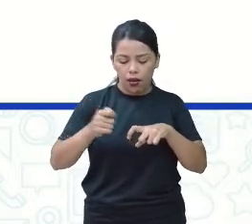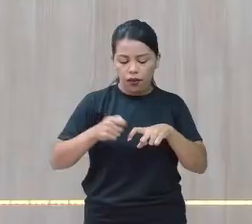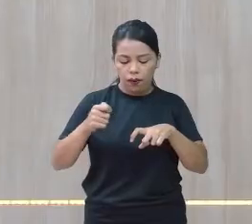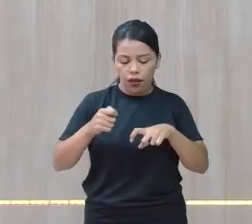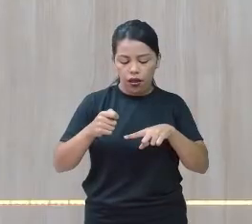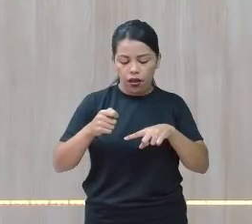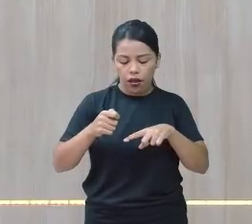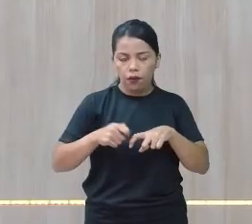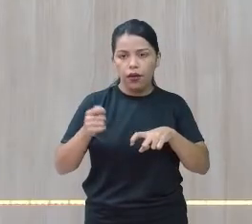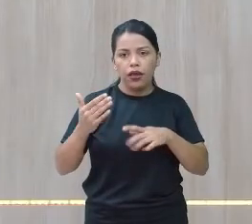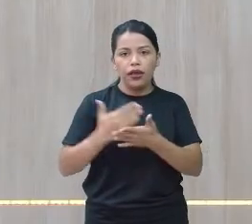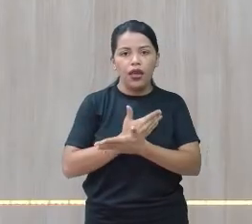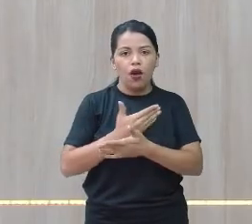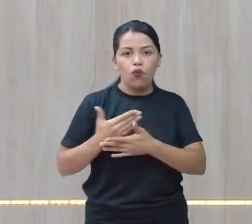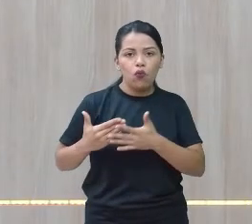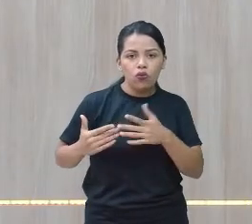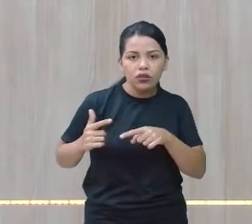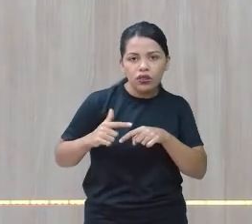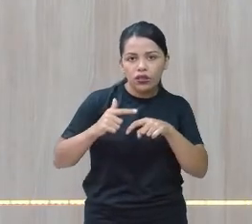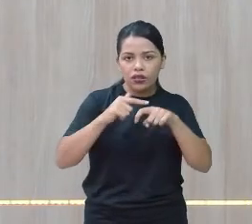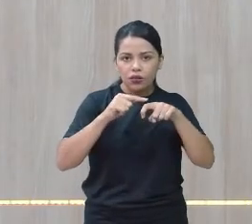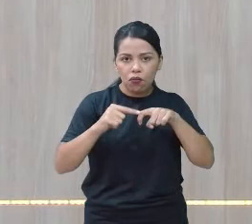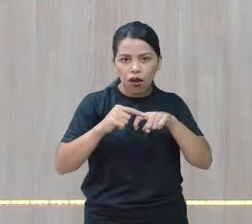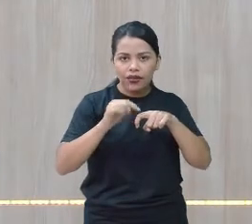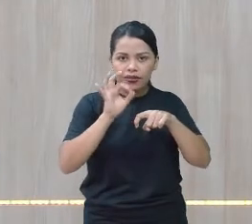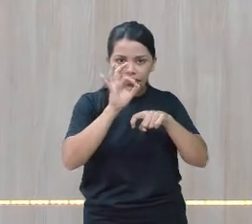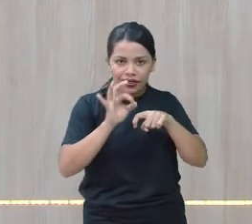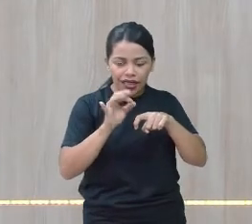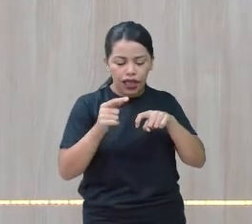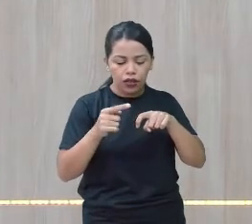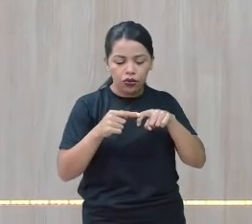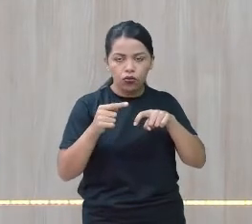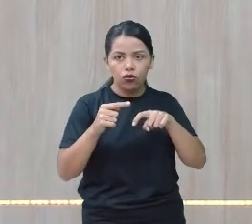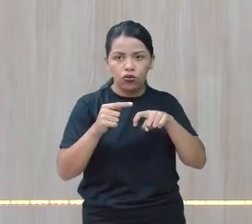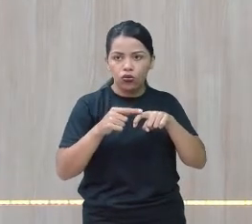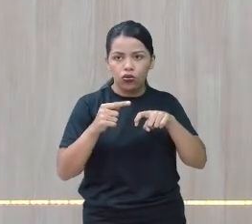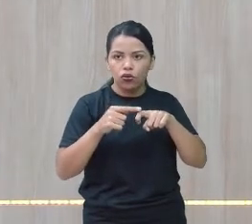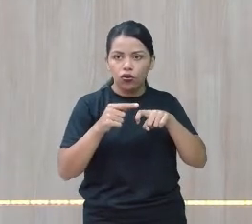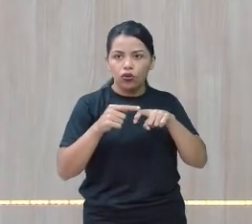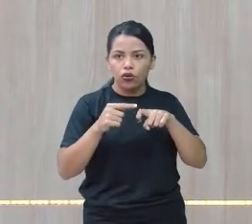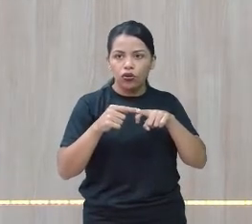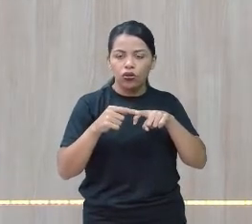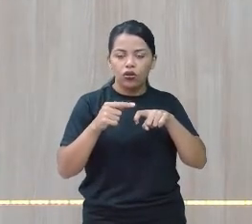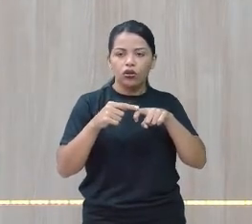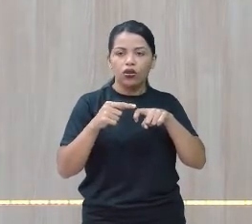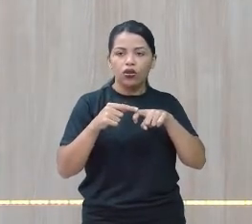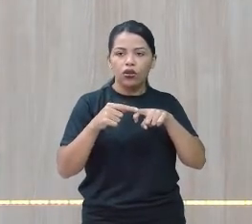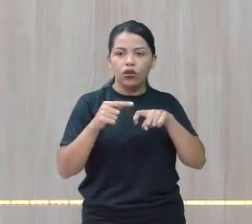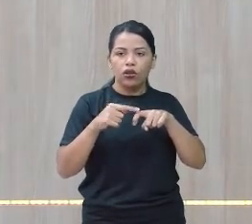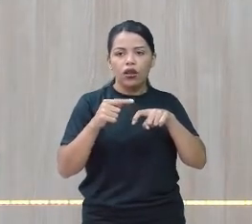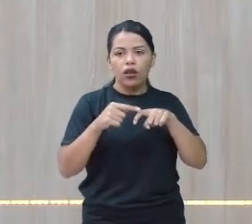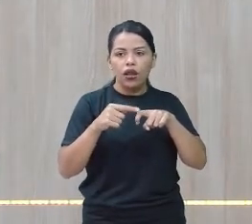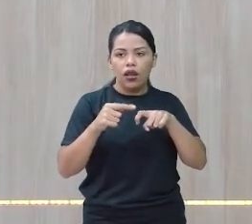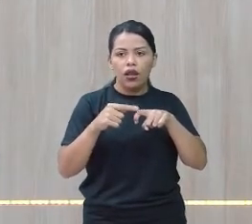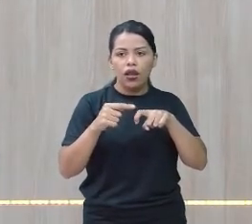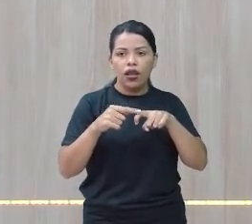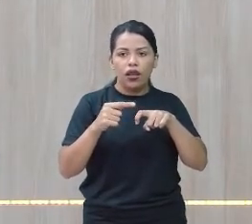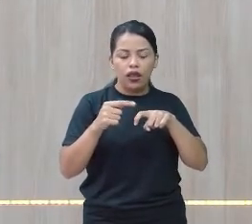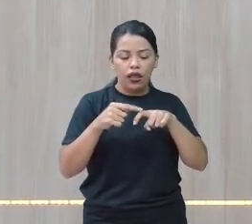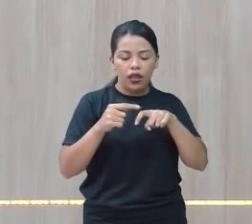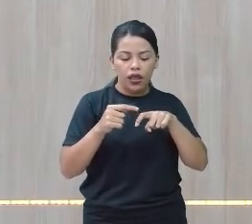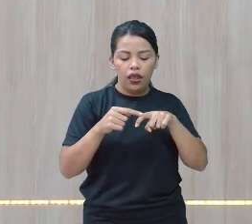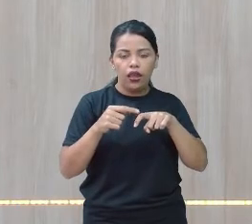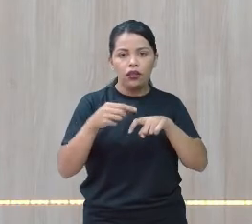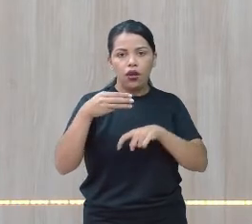em alguns pontos estratégicos no joelho, a medula já deu uma resposta e não precisou de entrar em contato aí com o